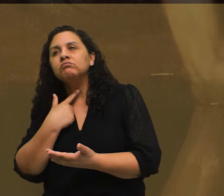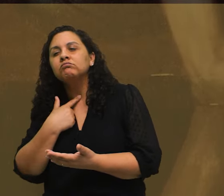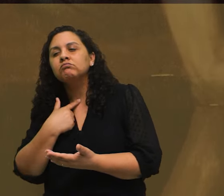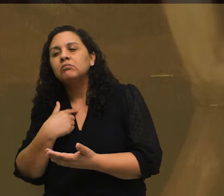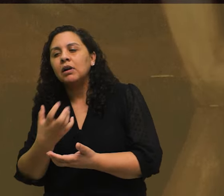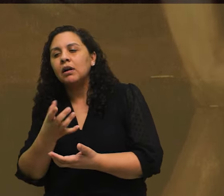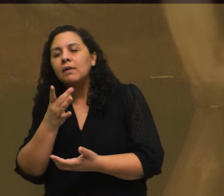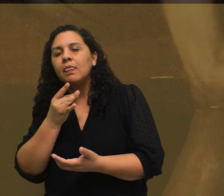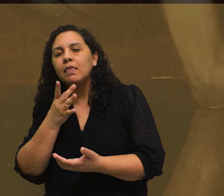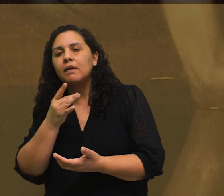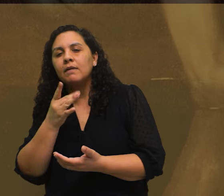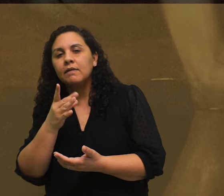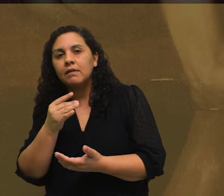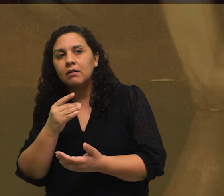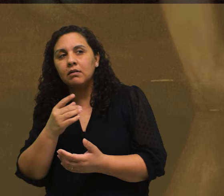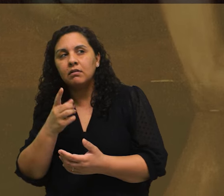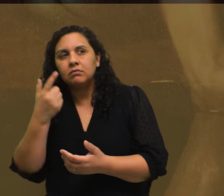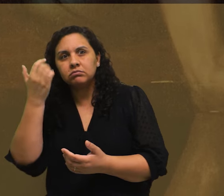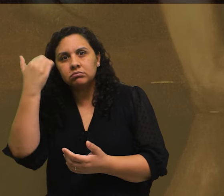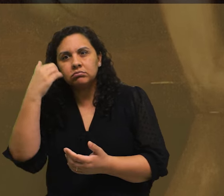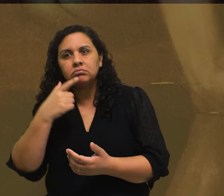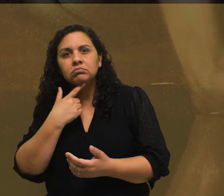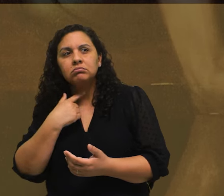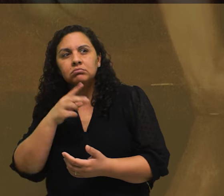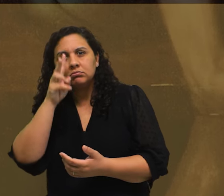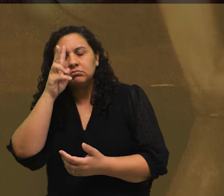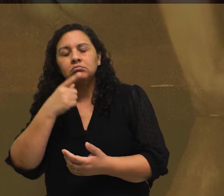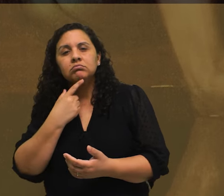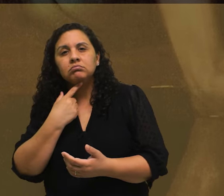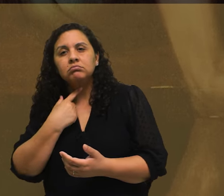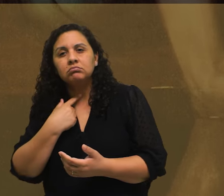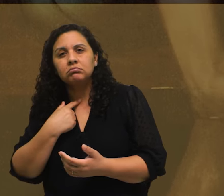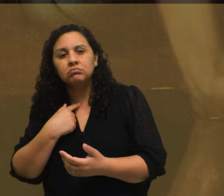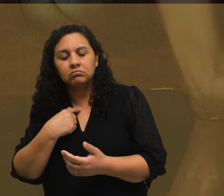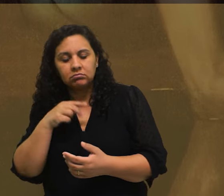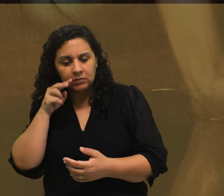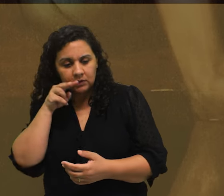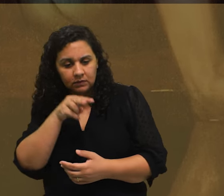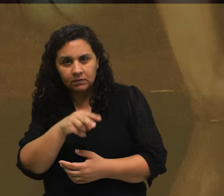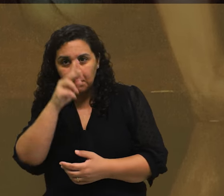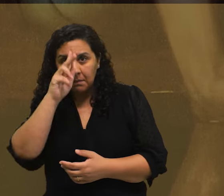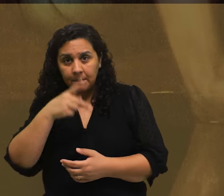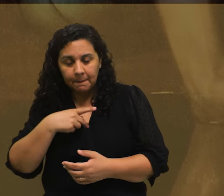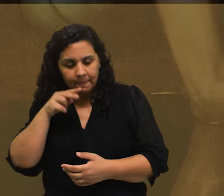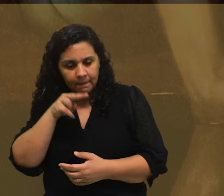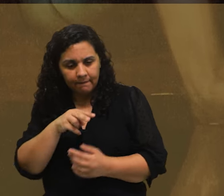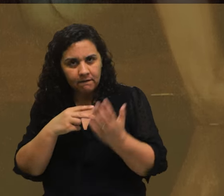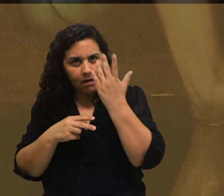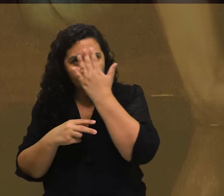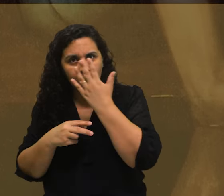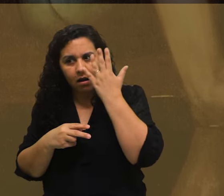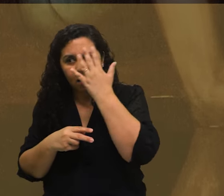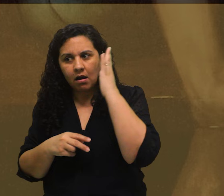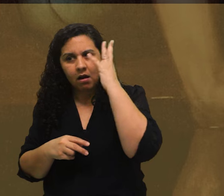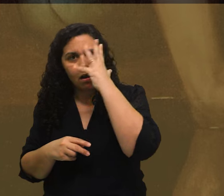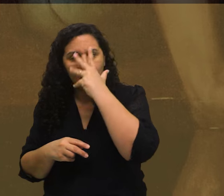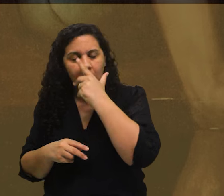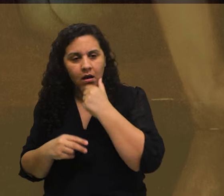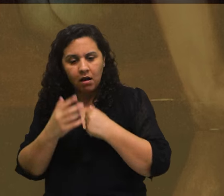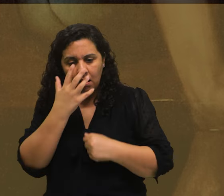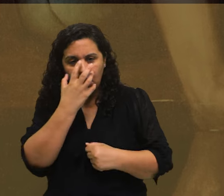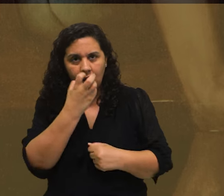outra mais forte achou. Enquanto bebia, viu-se na água e ficou embevecido com a própria